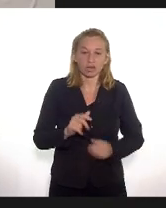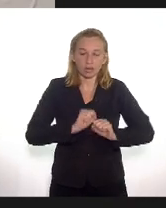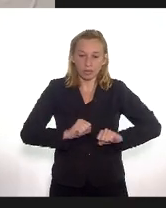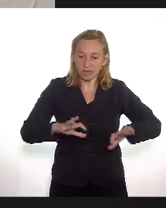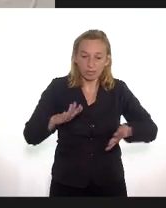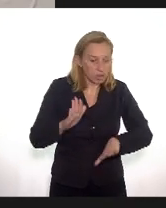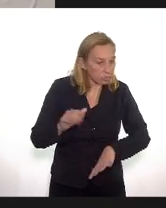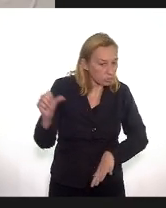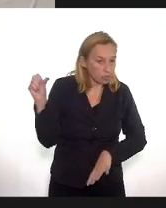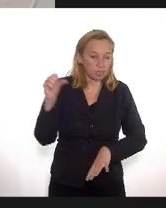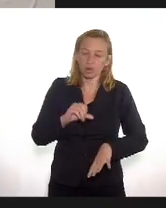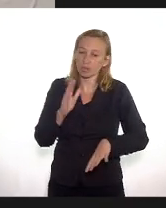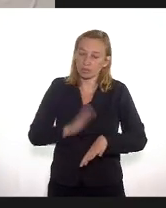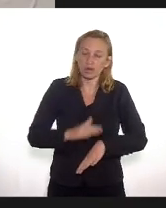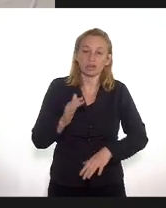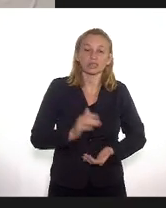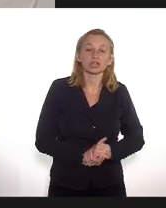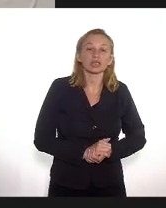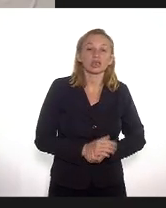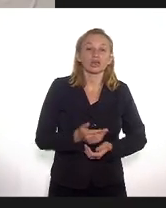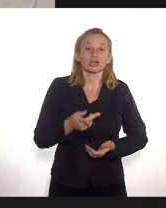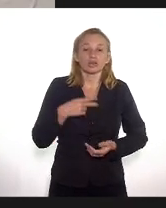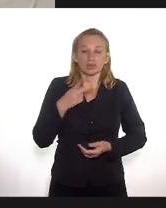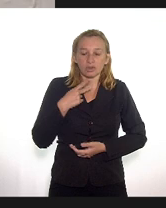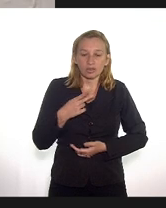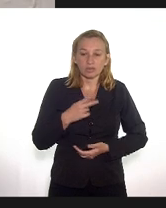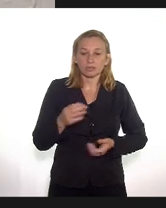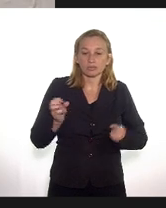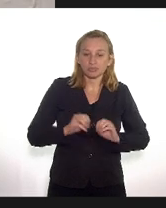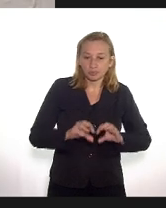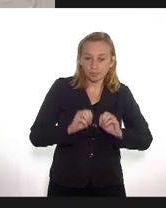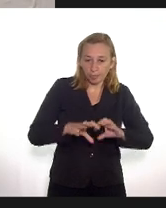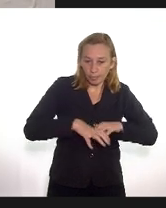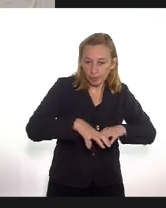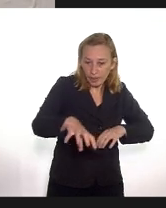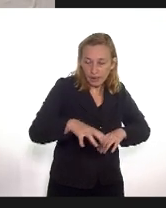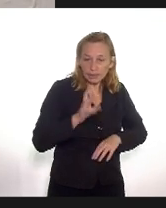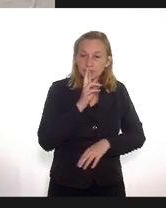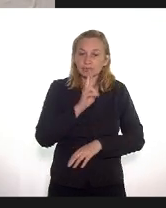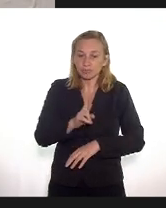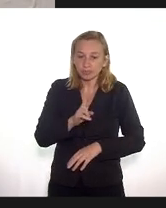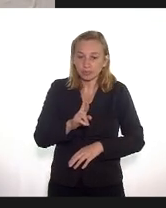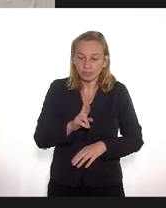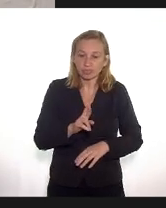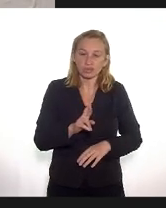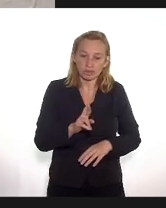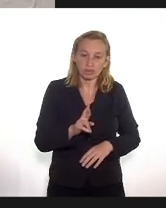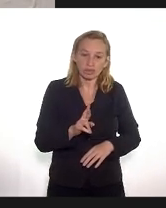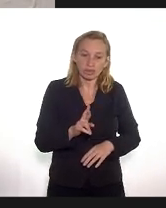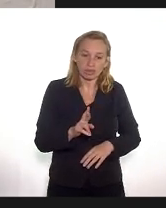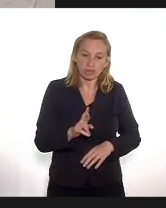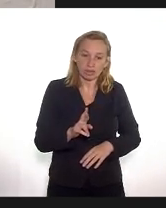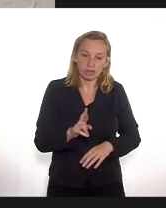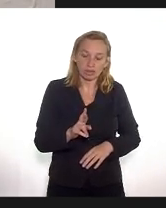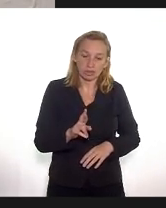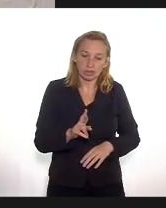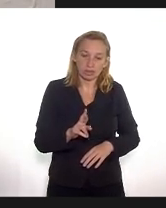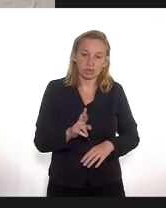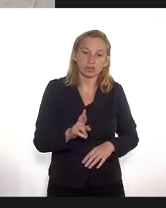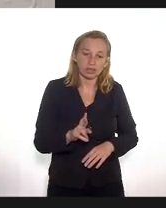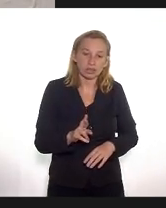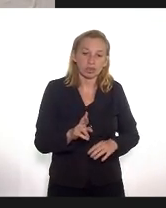evidente. A gente costuma dizer que o ensino à distância é a resposta ao ensino remoto que foi imposto nas universidades